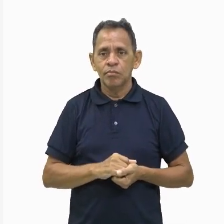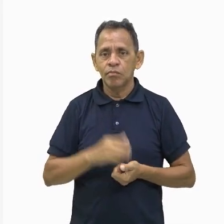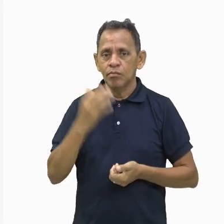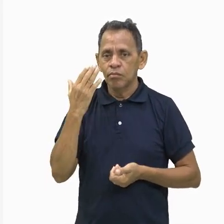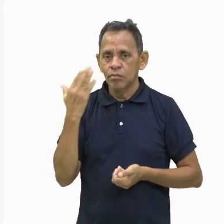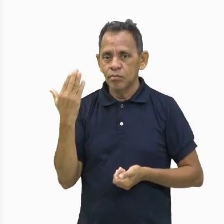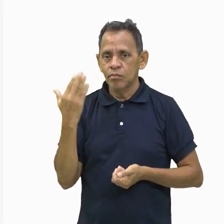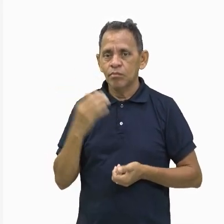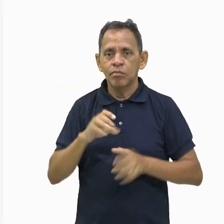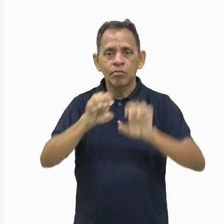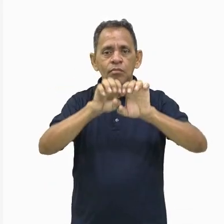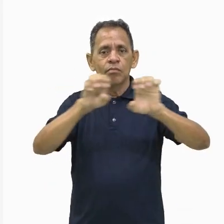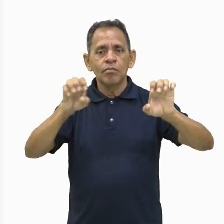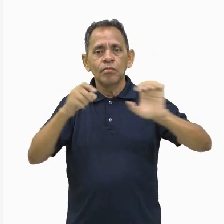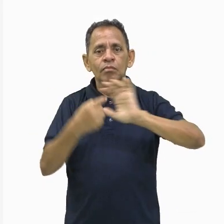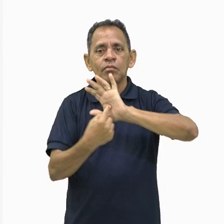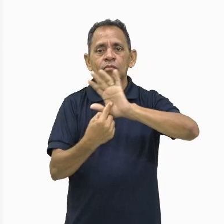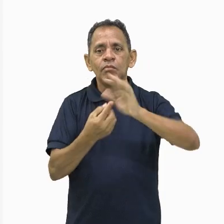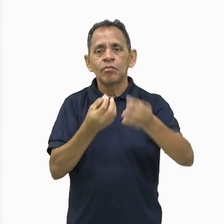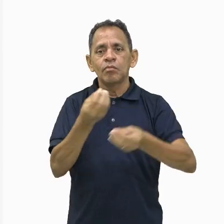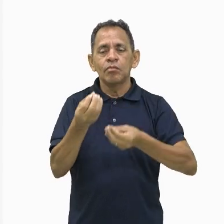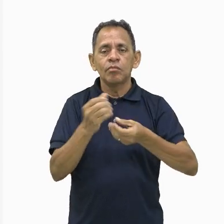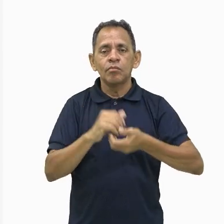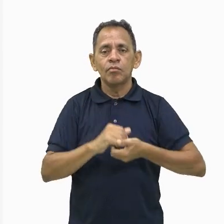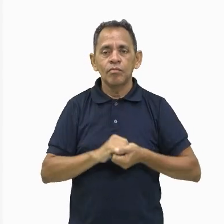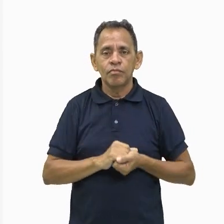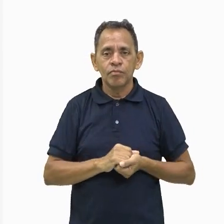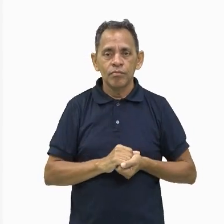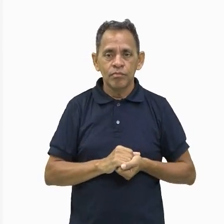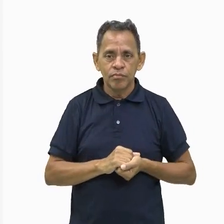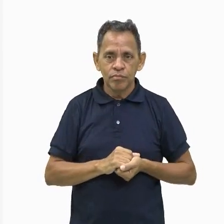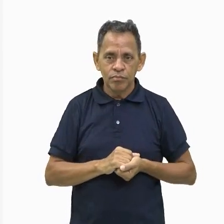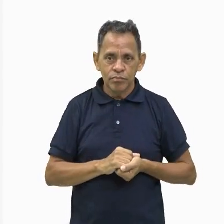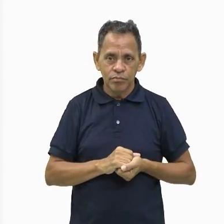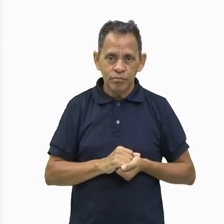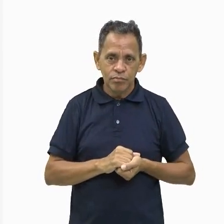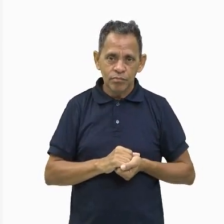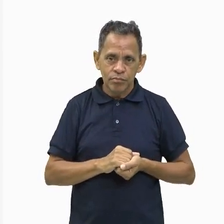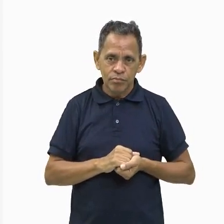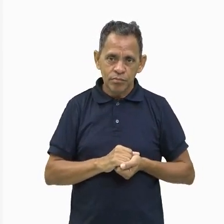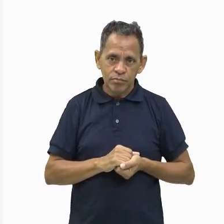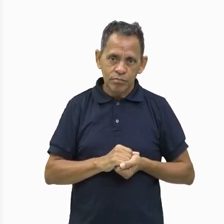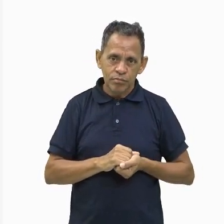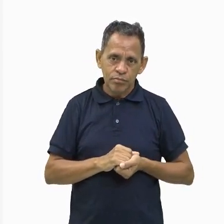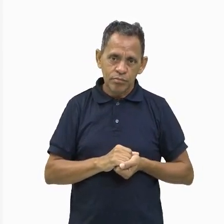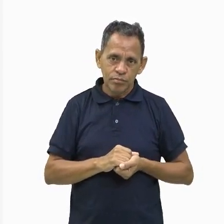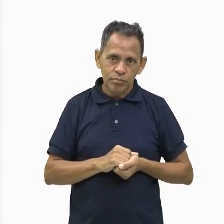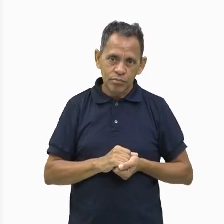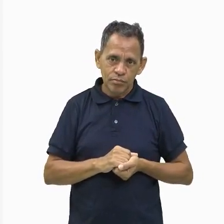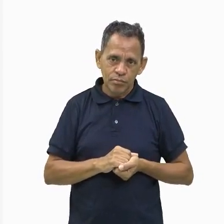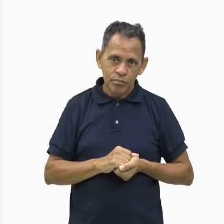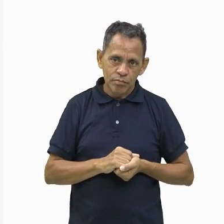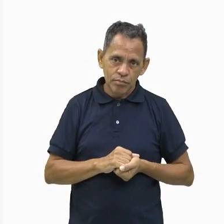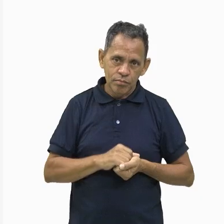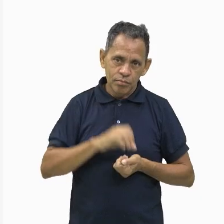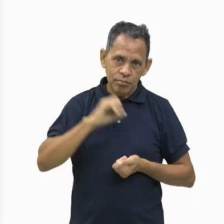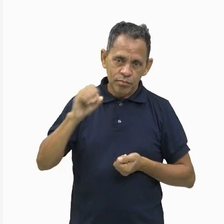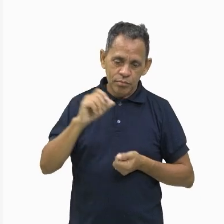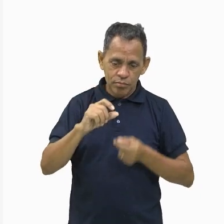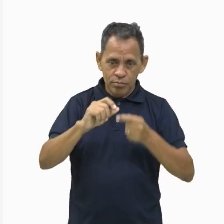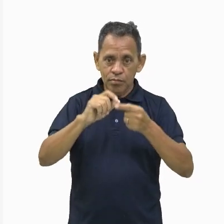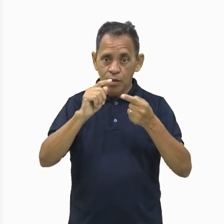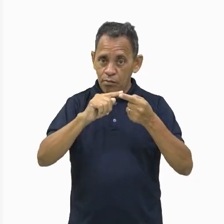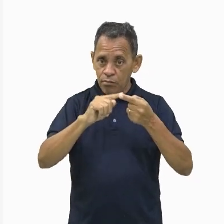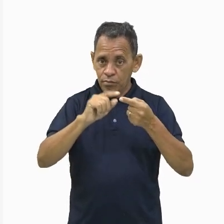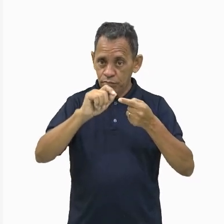esse fator de desconto de 8%. Ah, mas para deixar o fator de desconto, quando, olha uma dica bacana, quando é aumento,